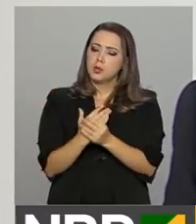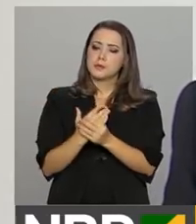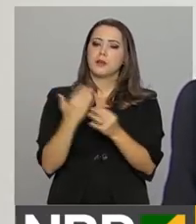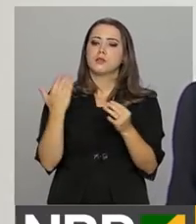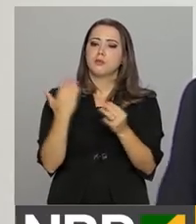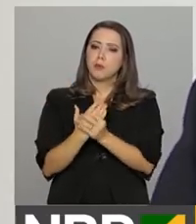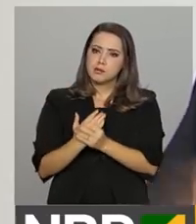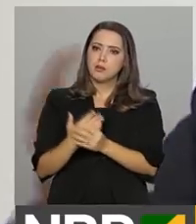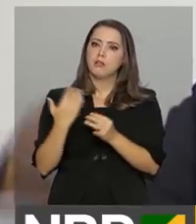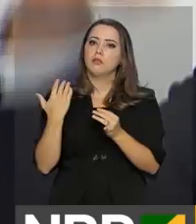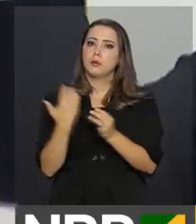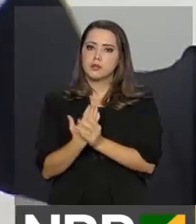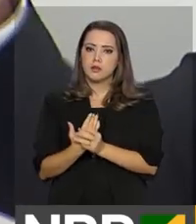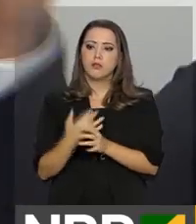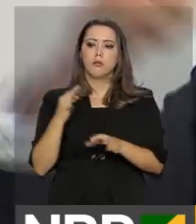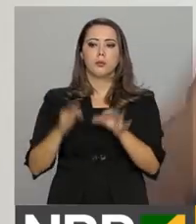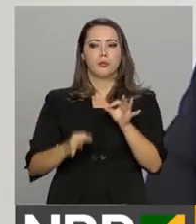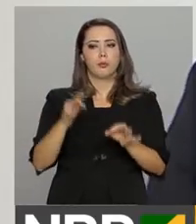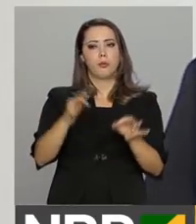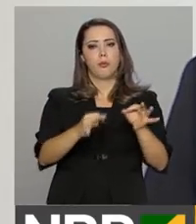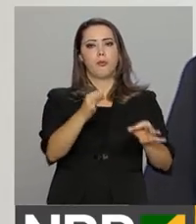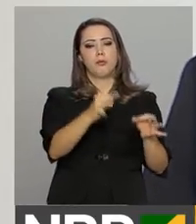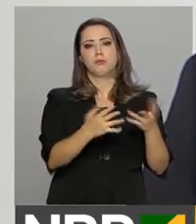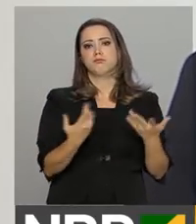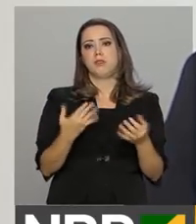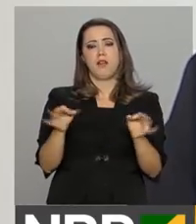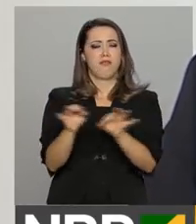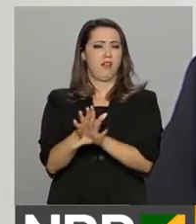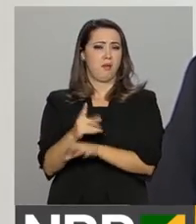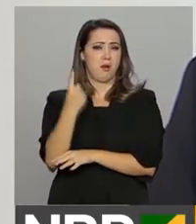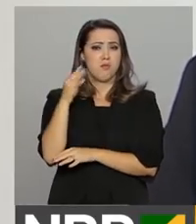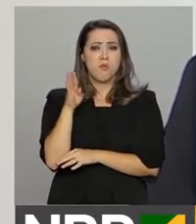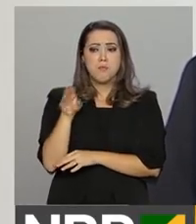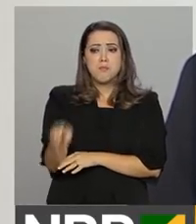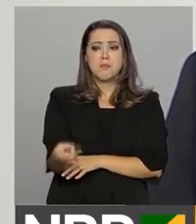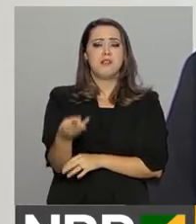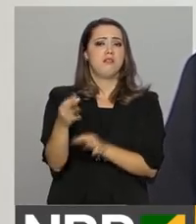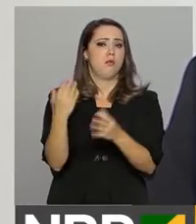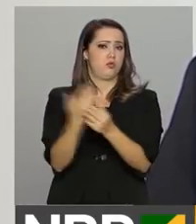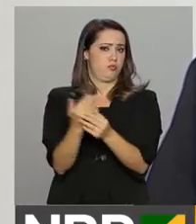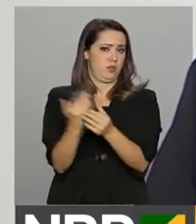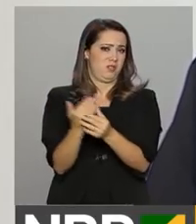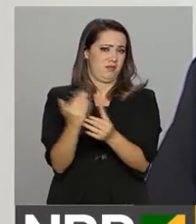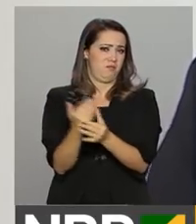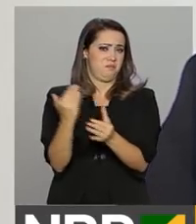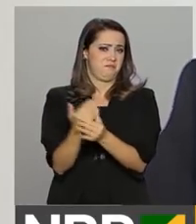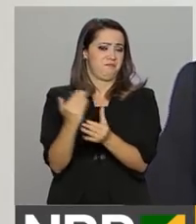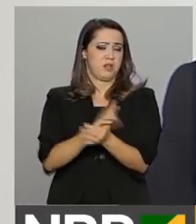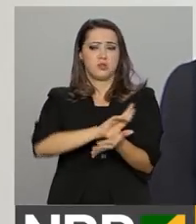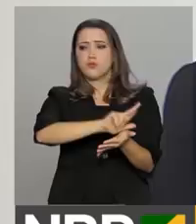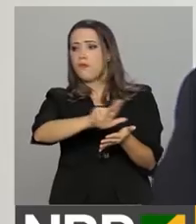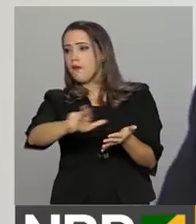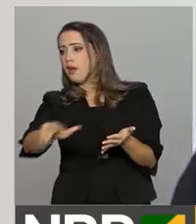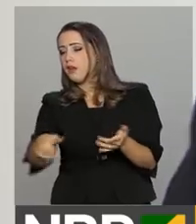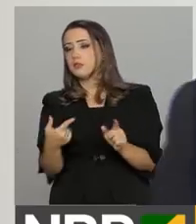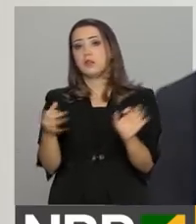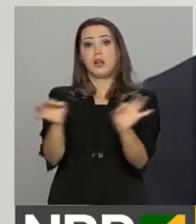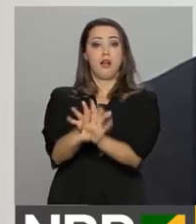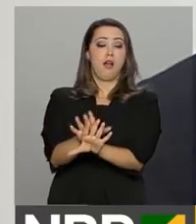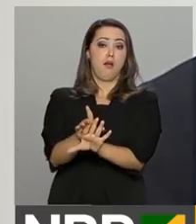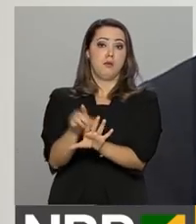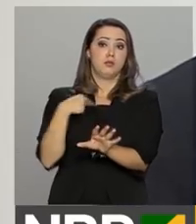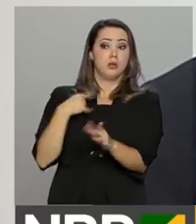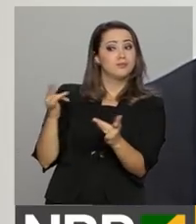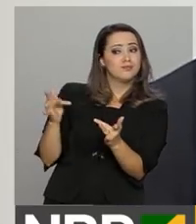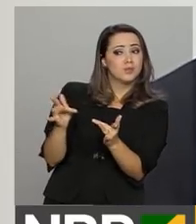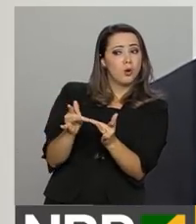permanente e eliminar mais de 1 milhão de processos ano judiciário é brasileiro ou seja nós verdadeiramente